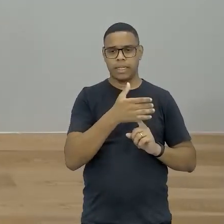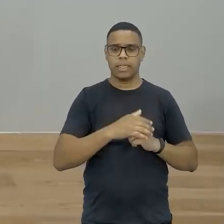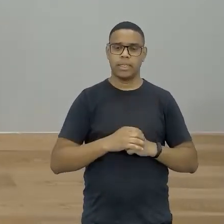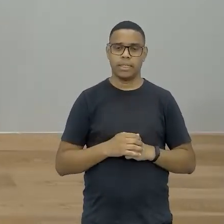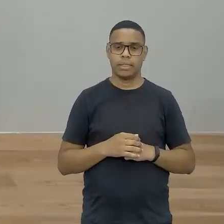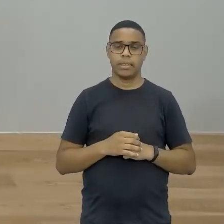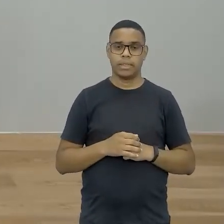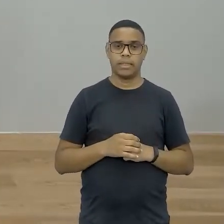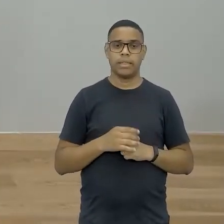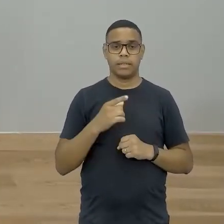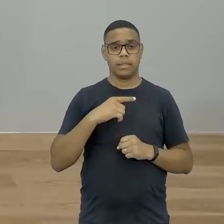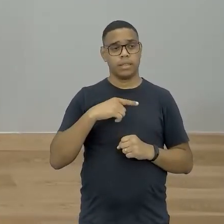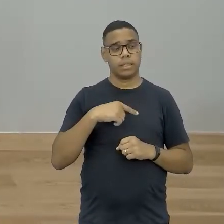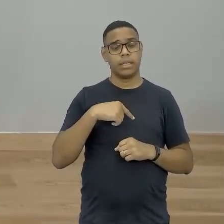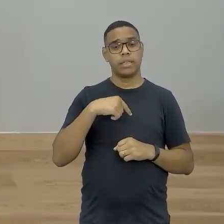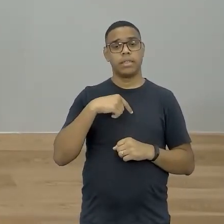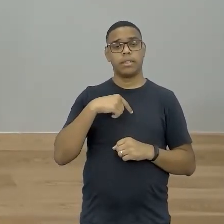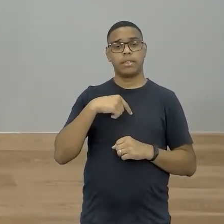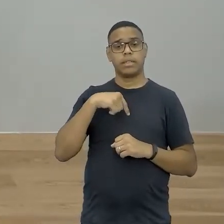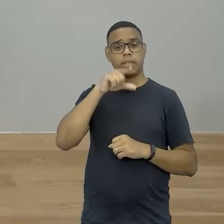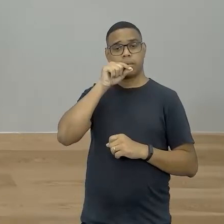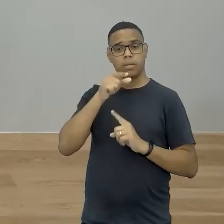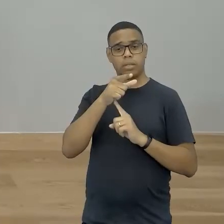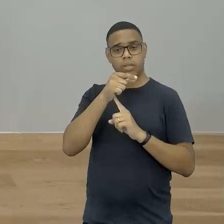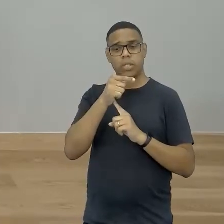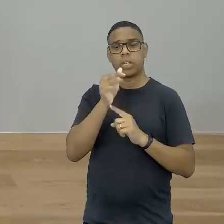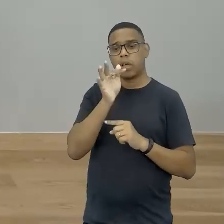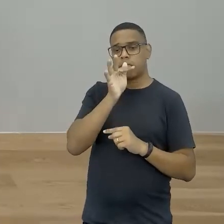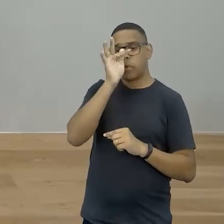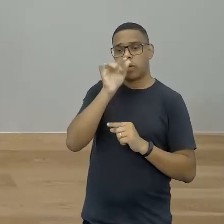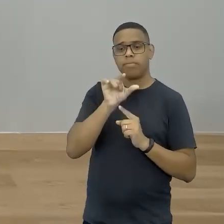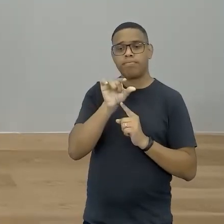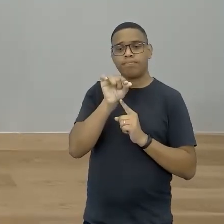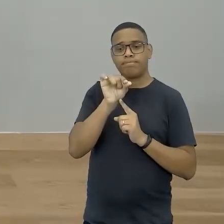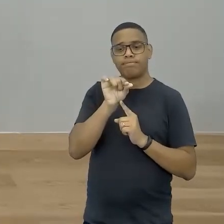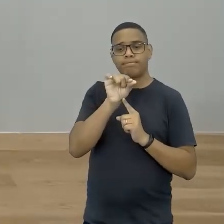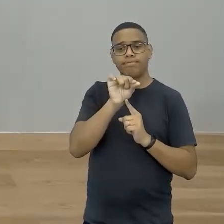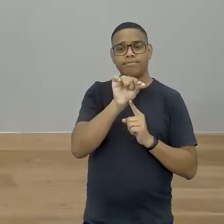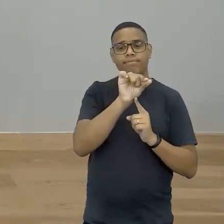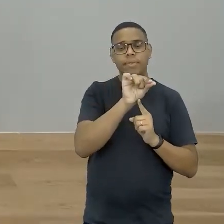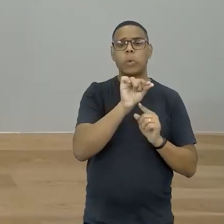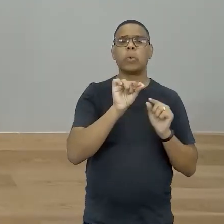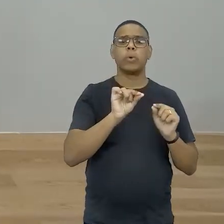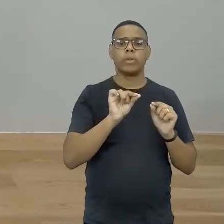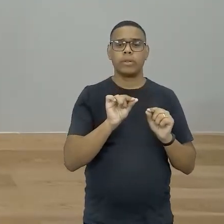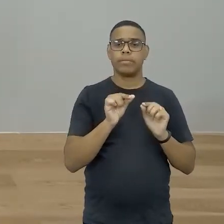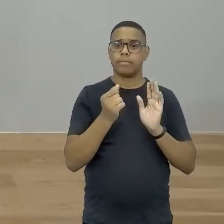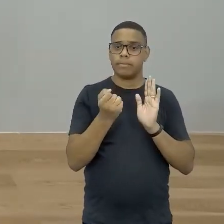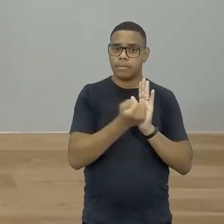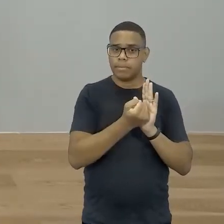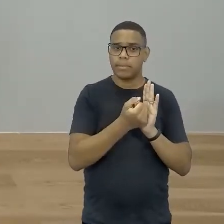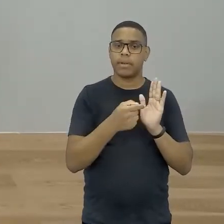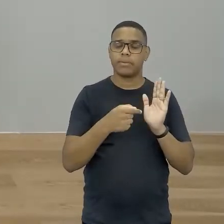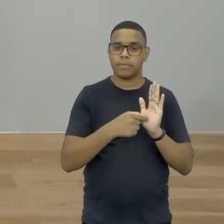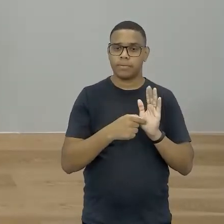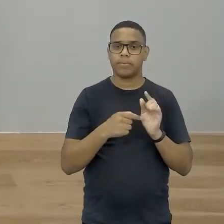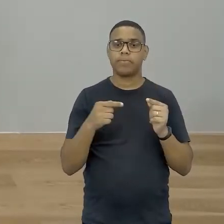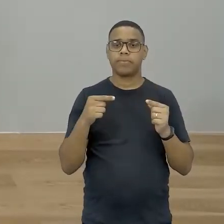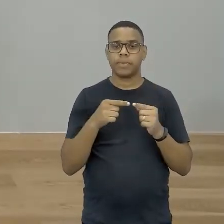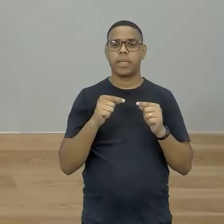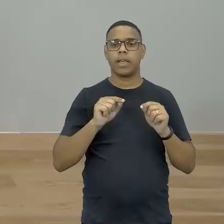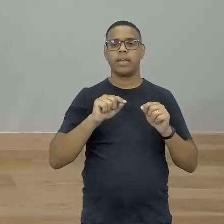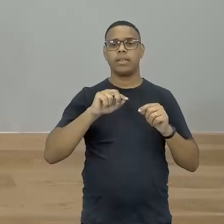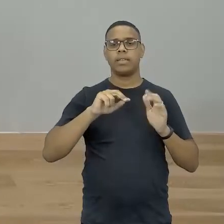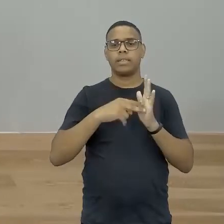nós temos uma pombinha segurando um ramo. Esse símbolo, né? Esse símbolo ele está associado à